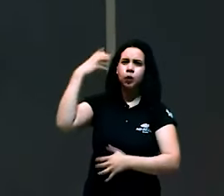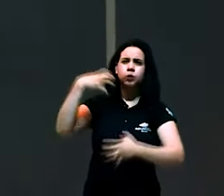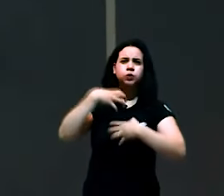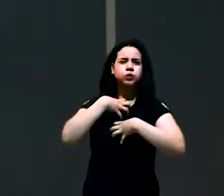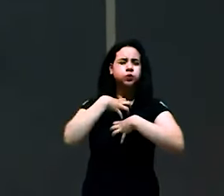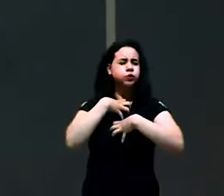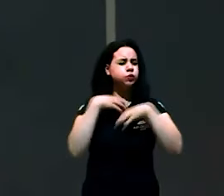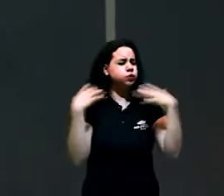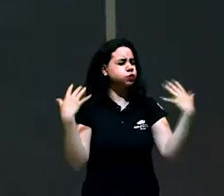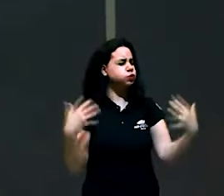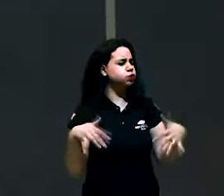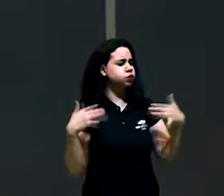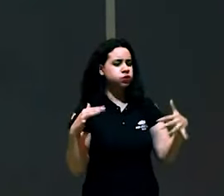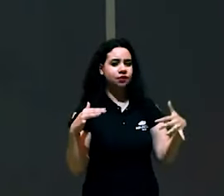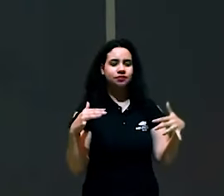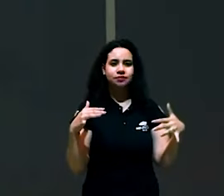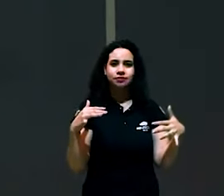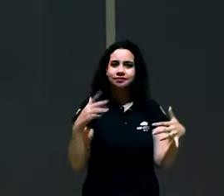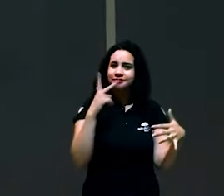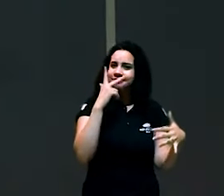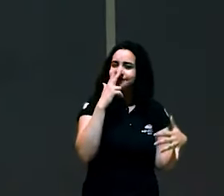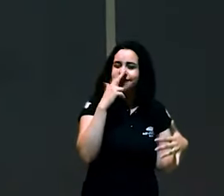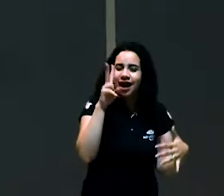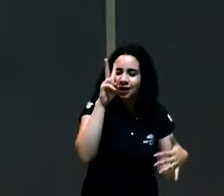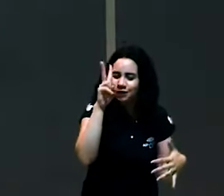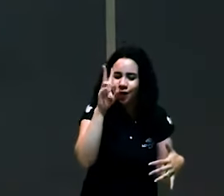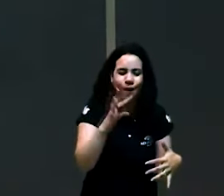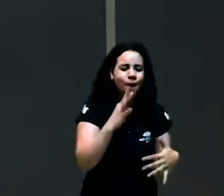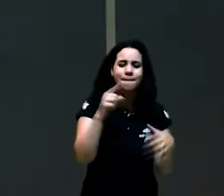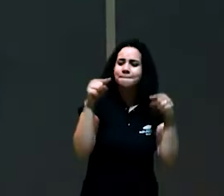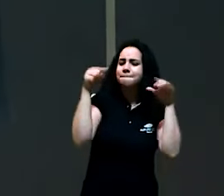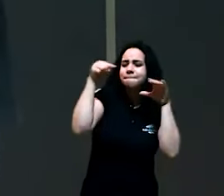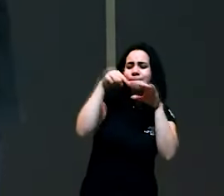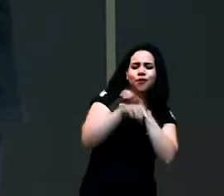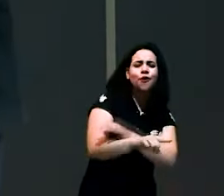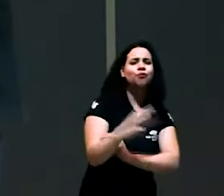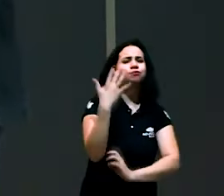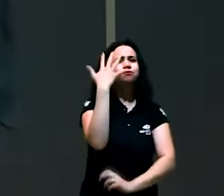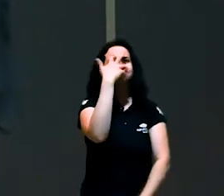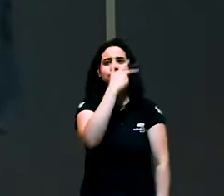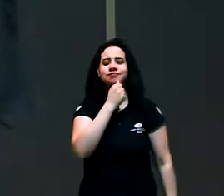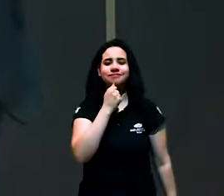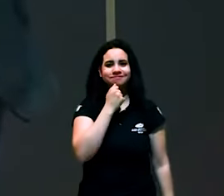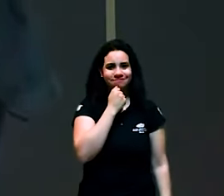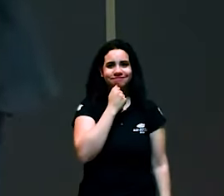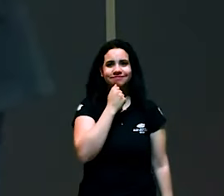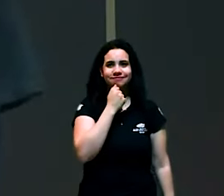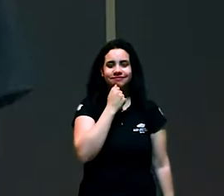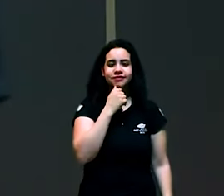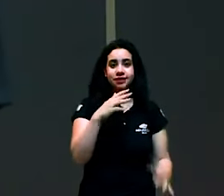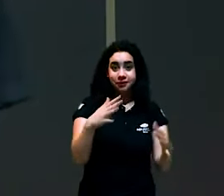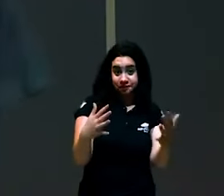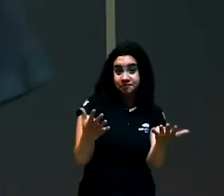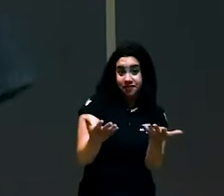algo que ocorreu porque alguém teve um sonho, alguém teve uma revelação, alguém